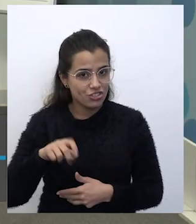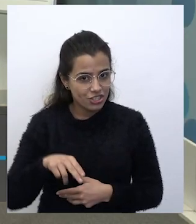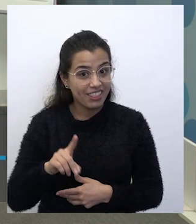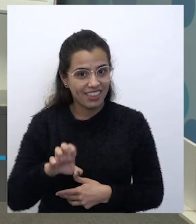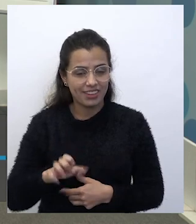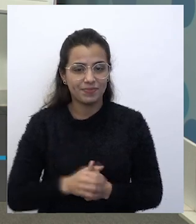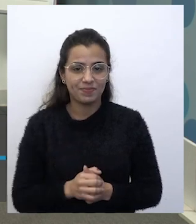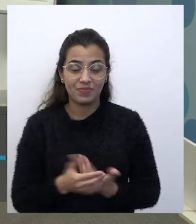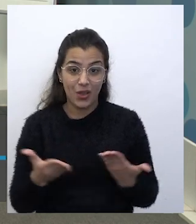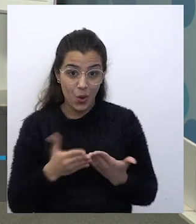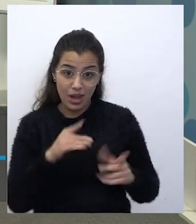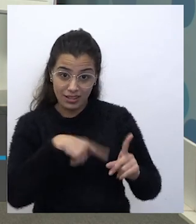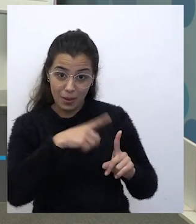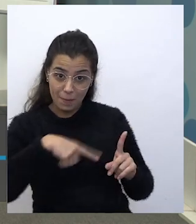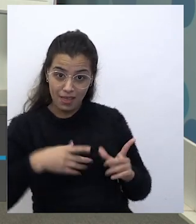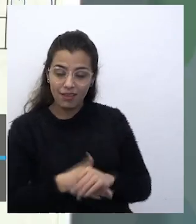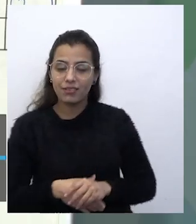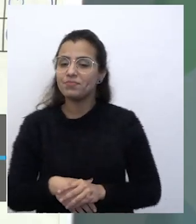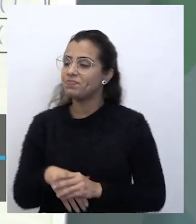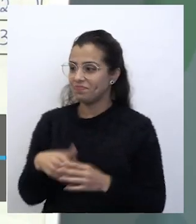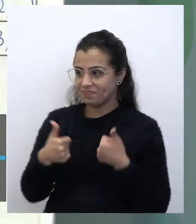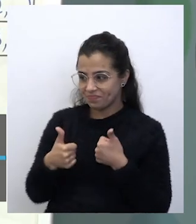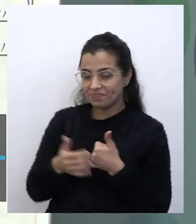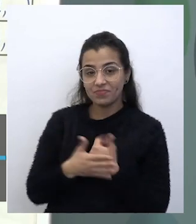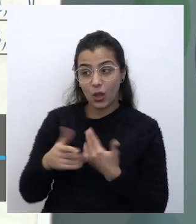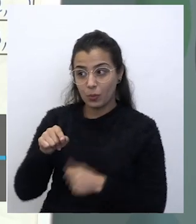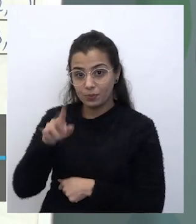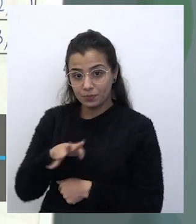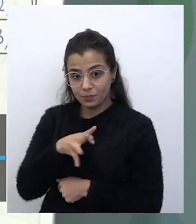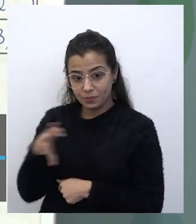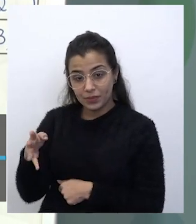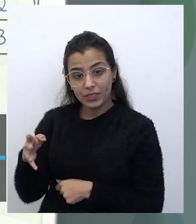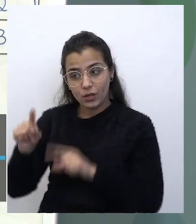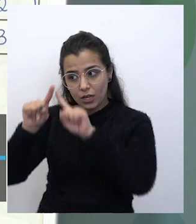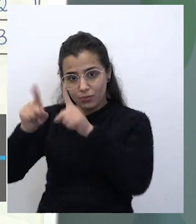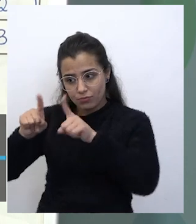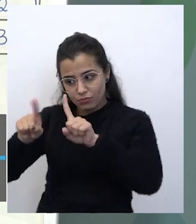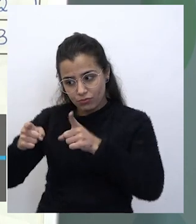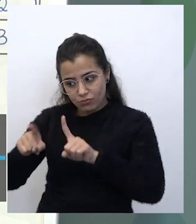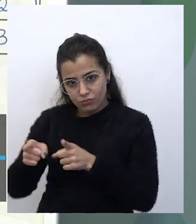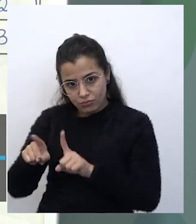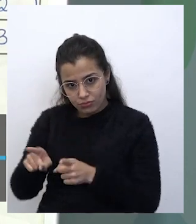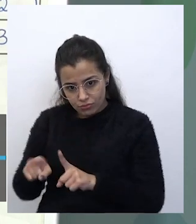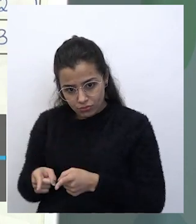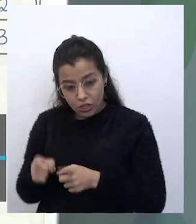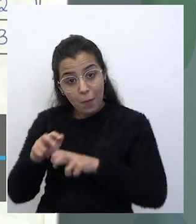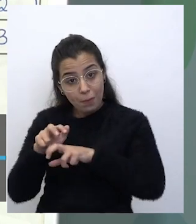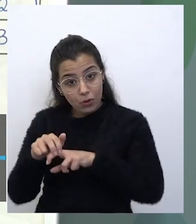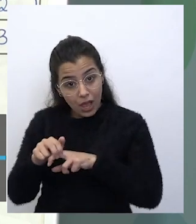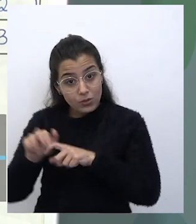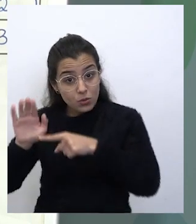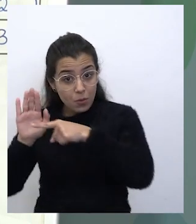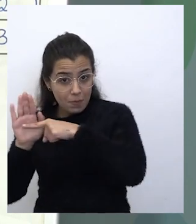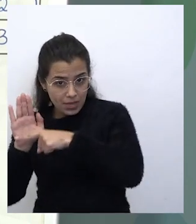aqui comigo, por favor. Olha, dessa vez eu coloquei um parênteses em todo mundo aqui nessa primeira parte por causa do sinal de menos, para